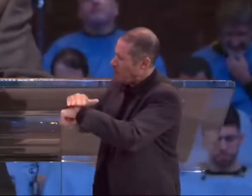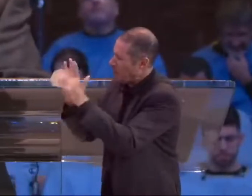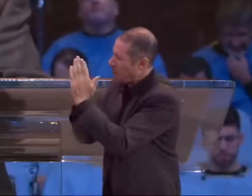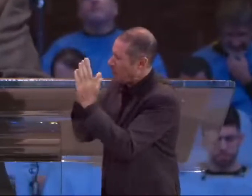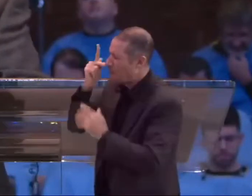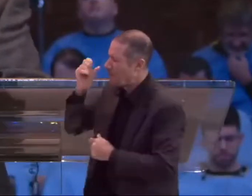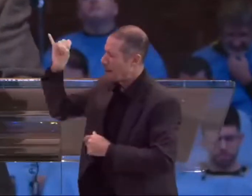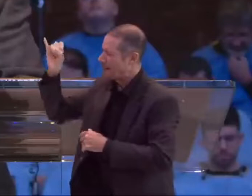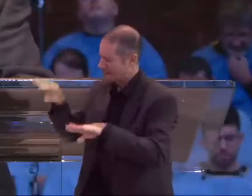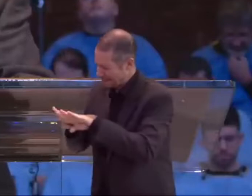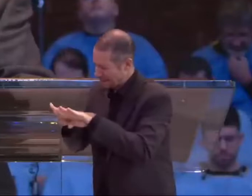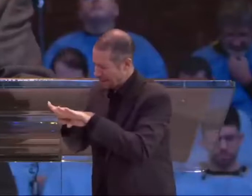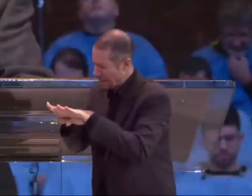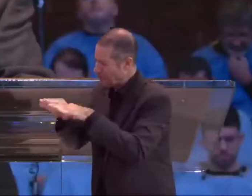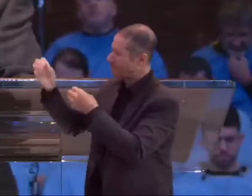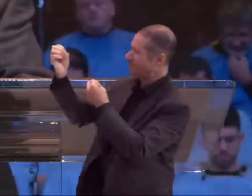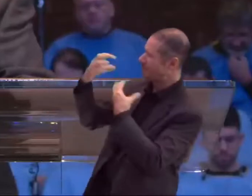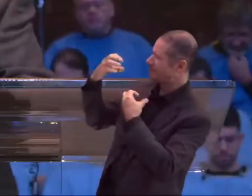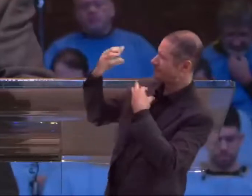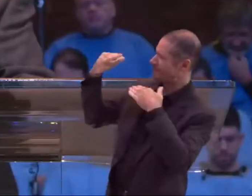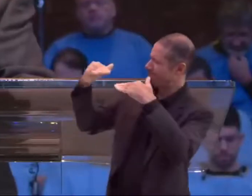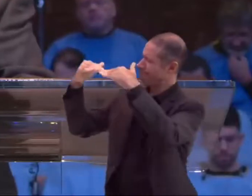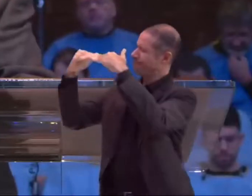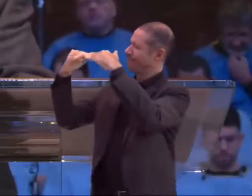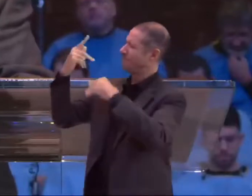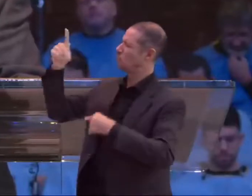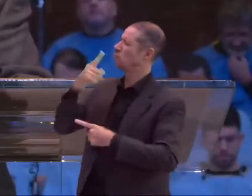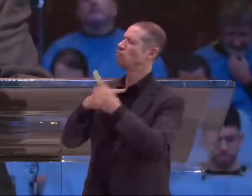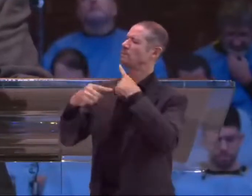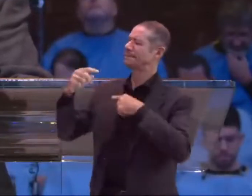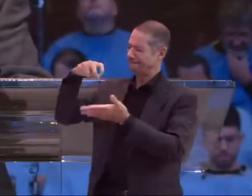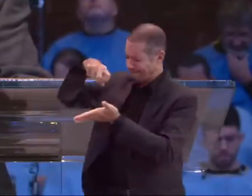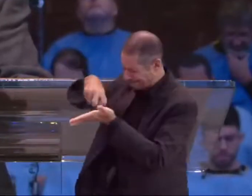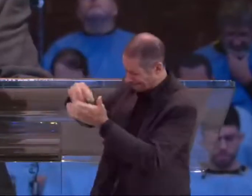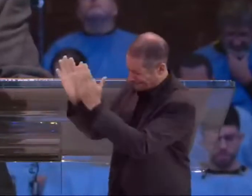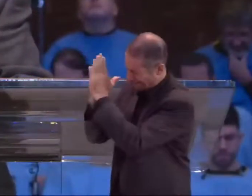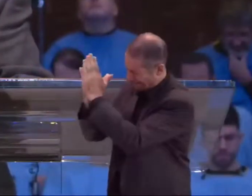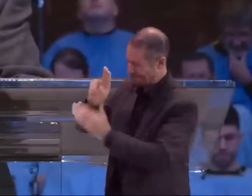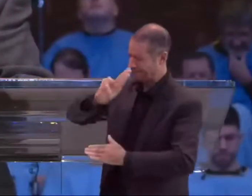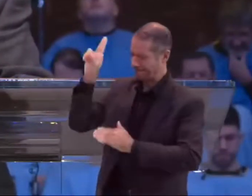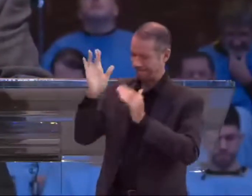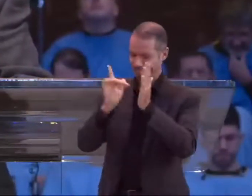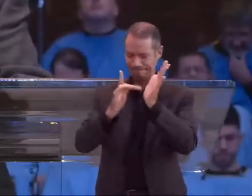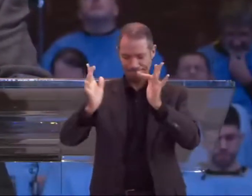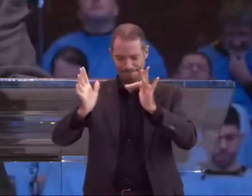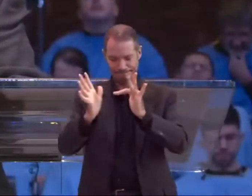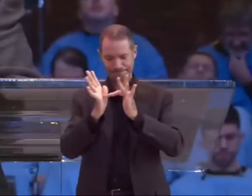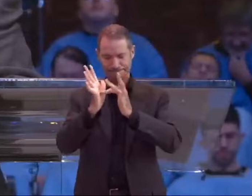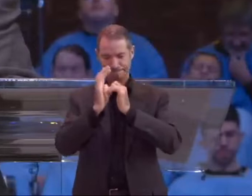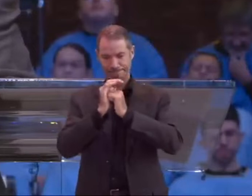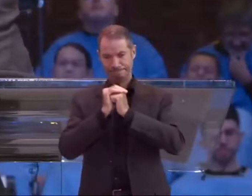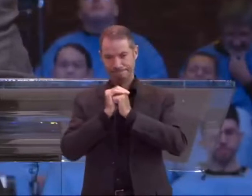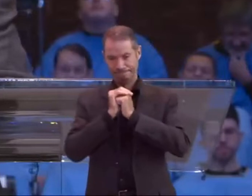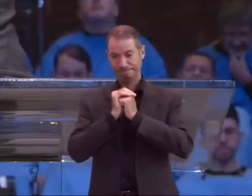Senhor nos ensine a orar segundo a Tua vontade. É aquilo que clamamos em nome de Jesus.